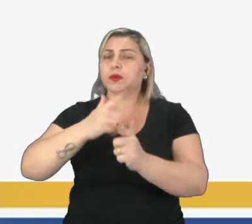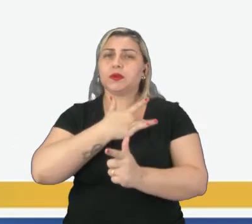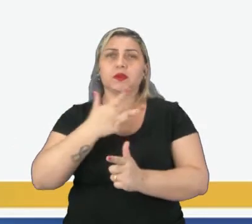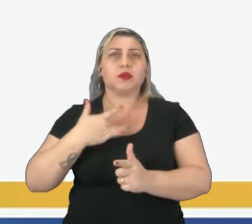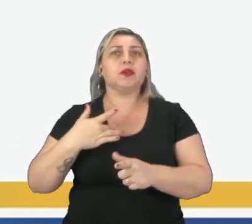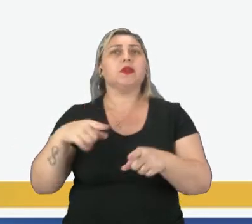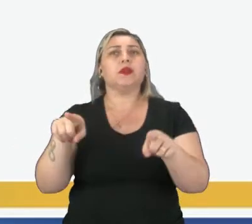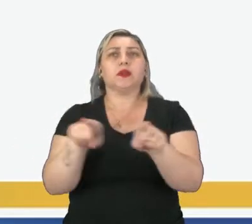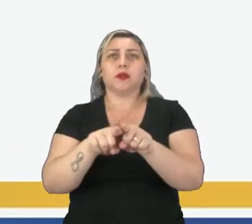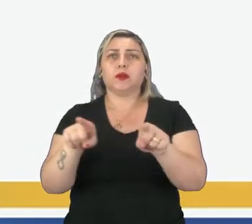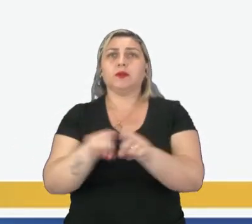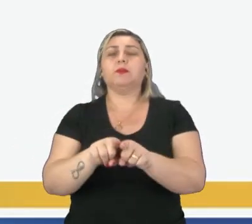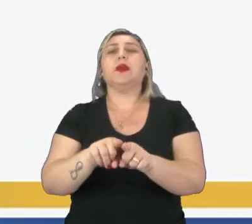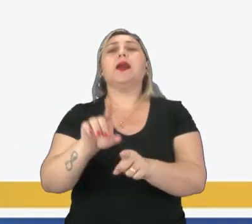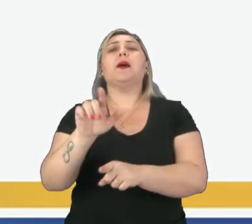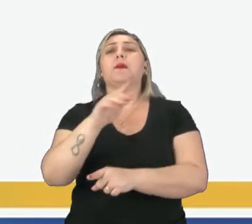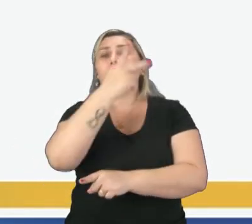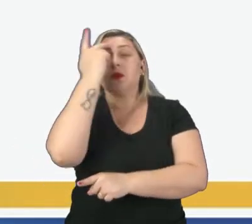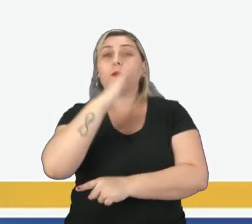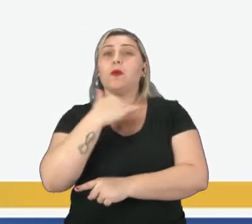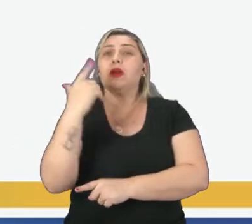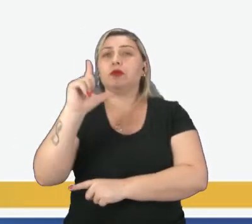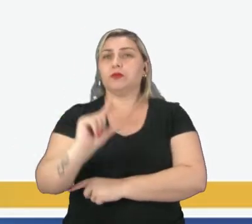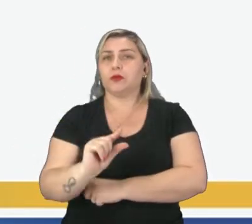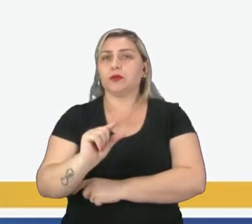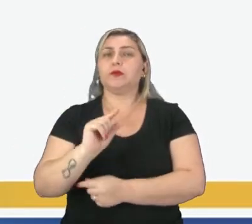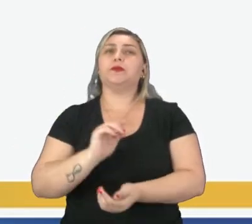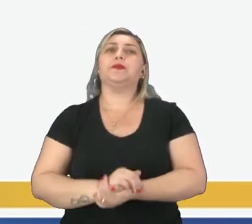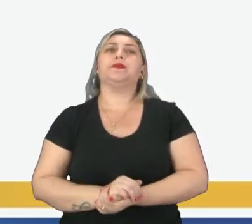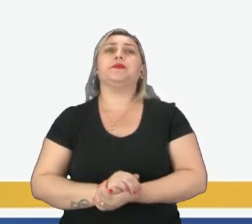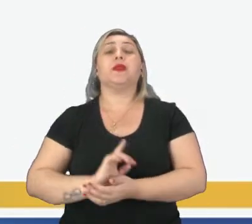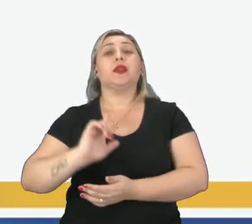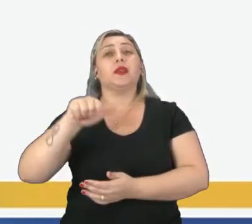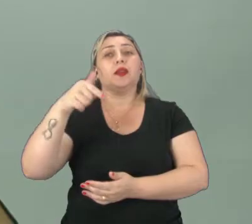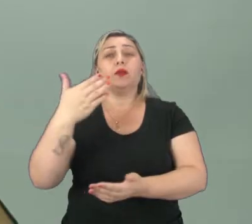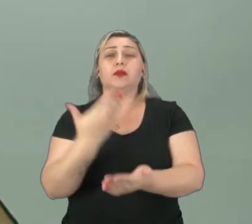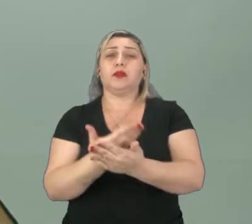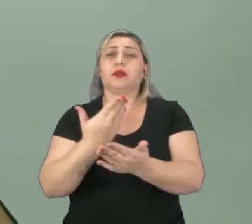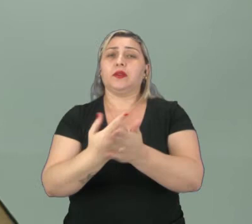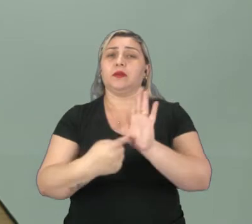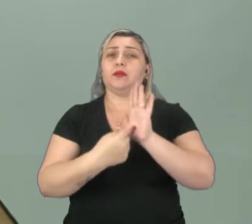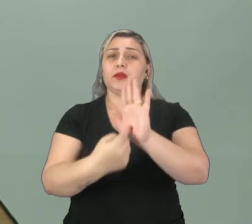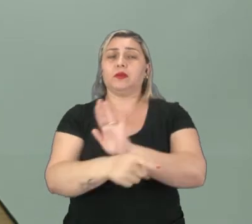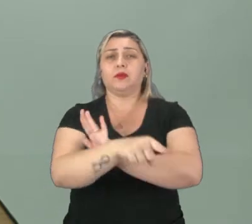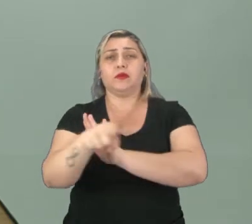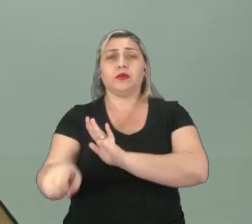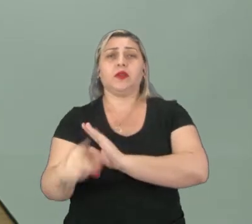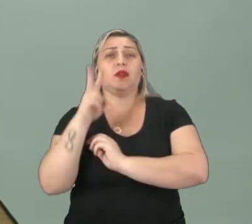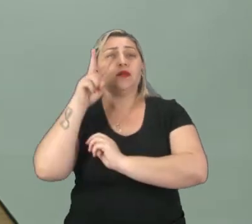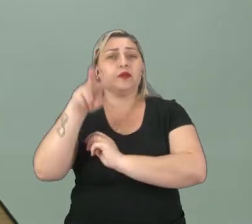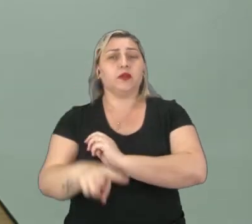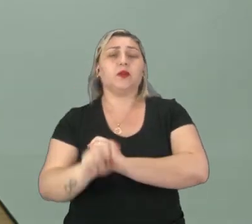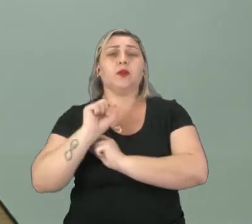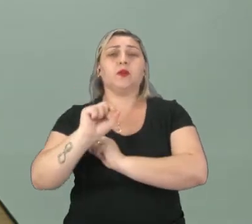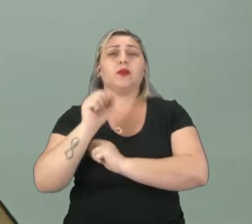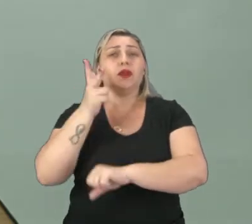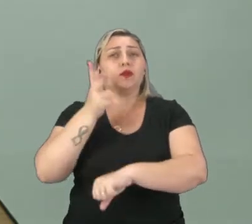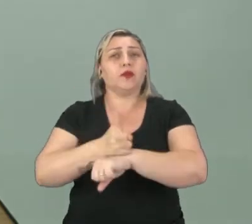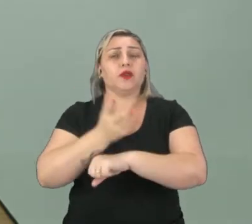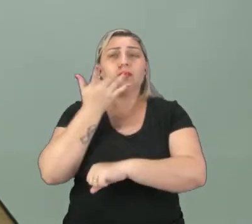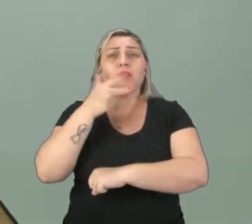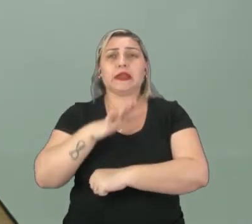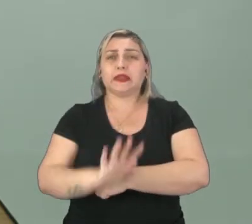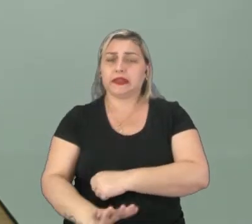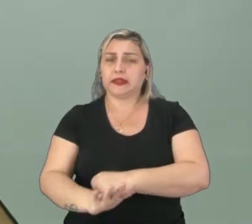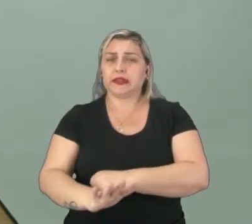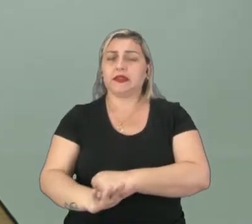até mesmo matar aos poucos. Em uma outra aula que eu apresentei para vocês, a gente viu no vídeo uma